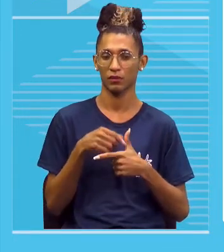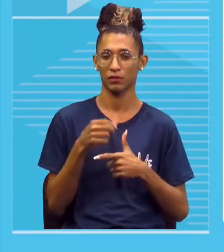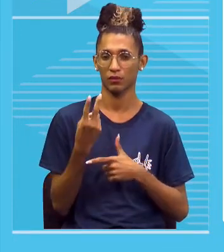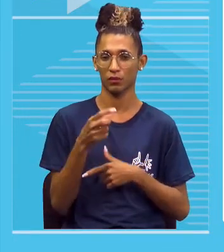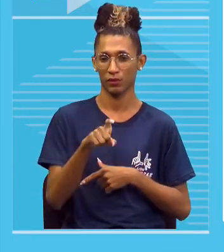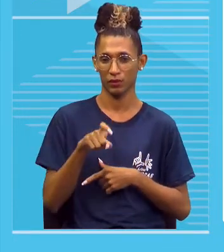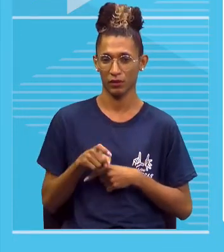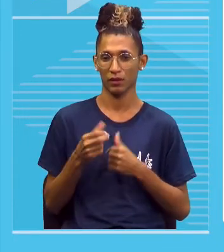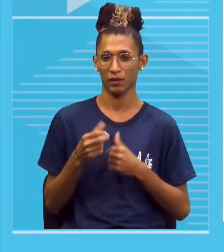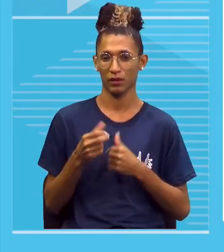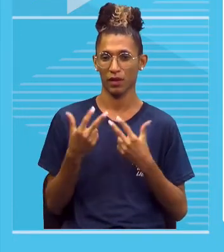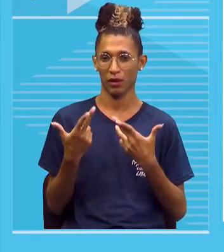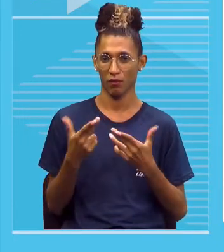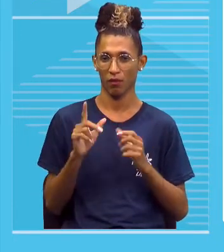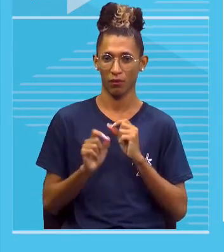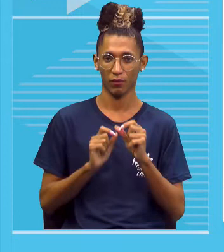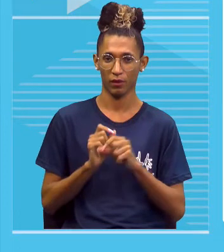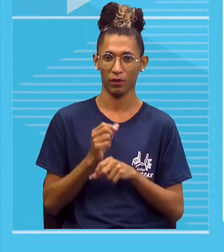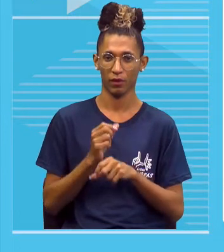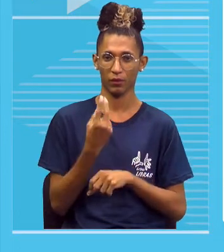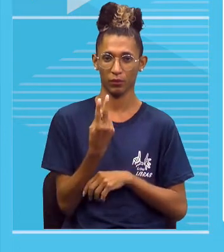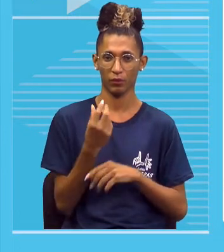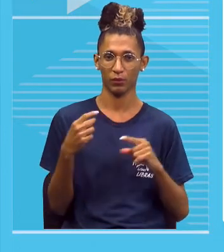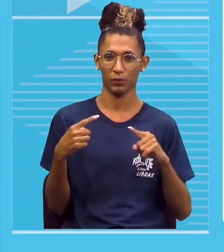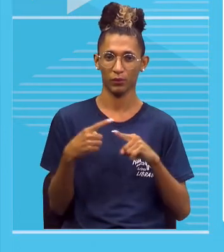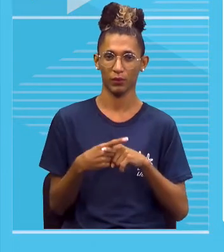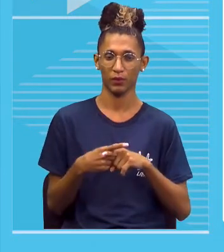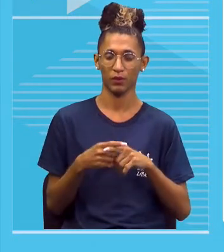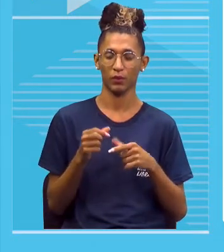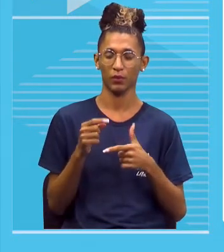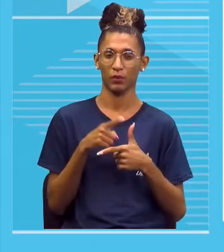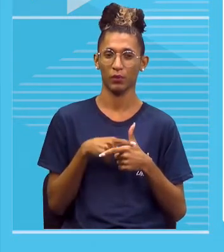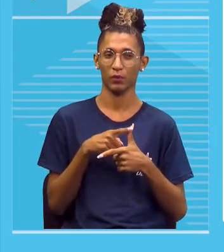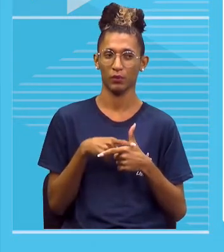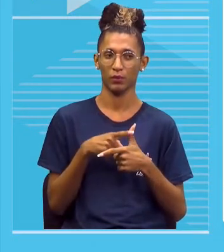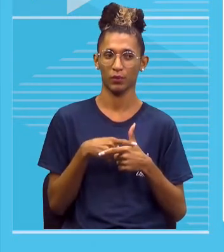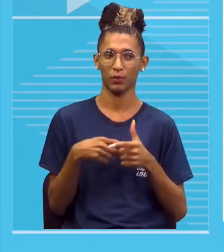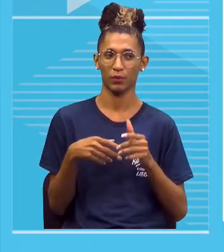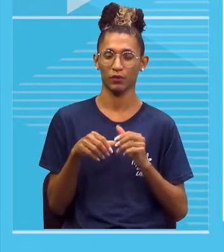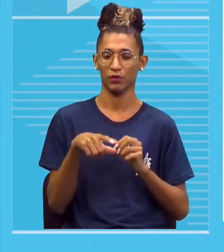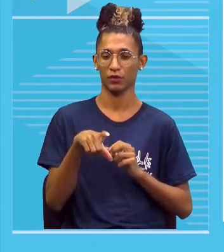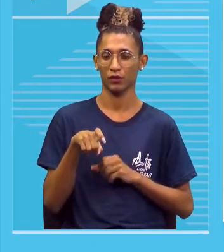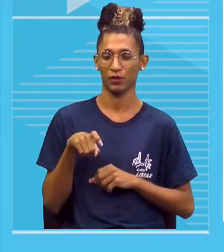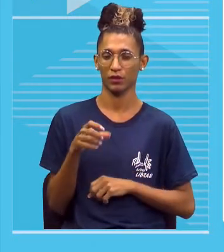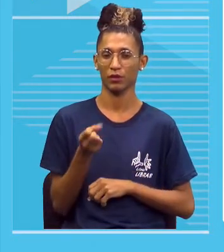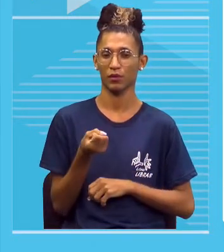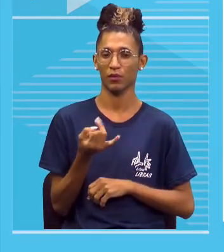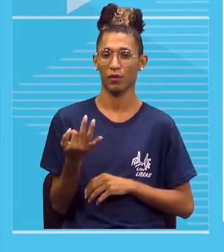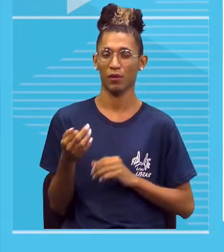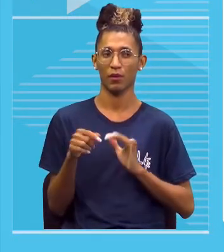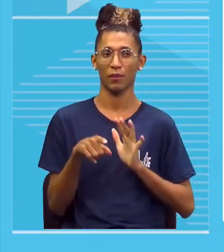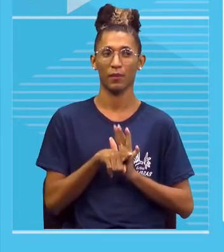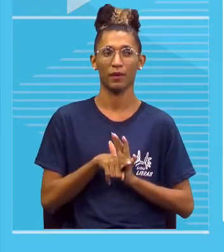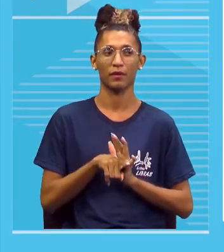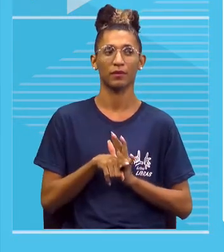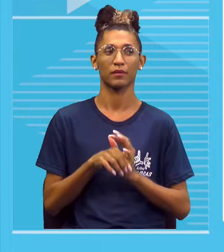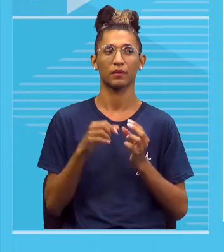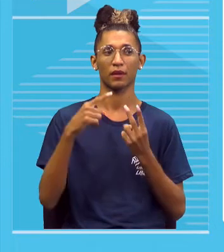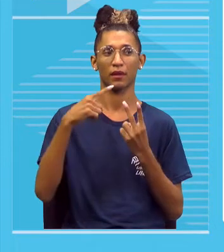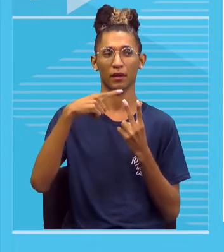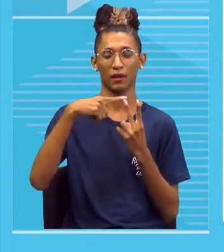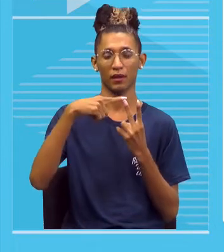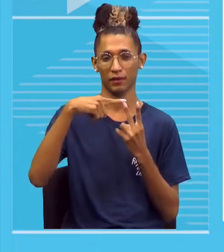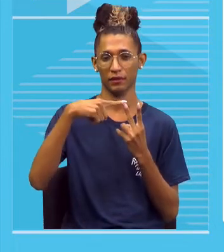e é igual a duas vezes quanto é o seno de x menos raiz de 3 sobre 2 bota